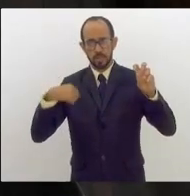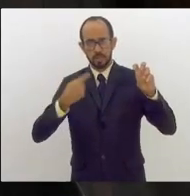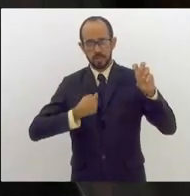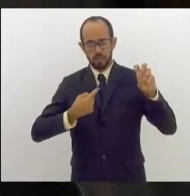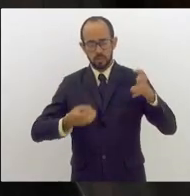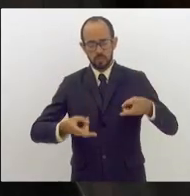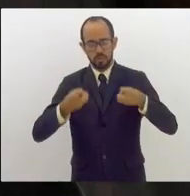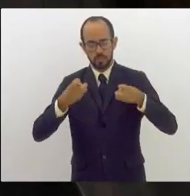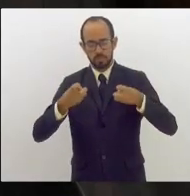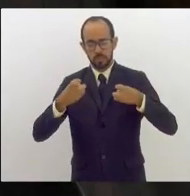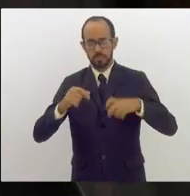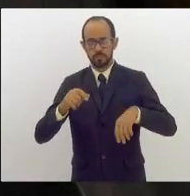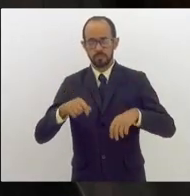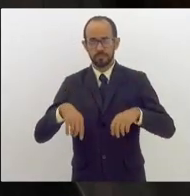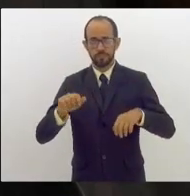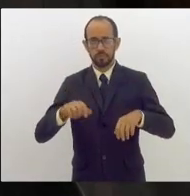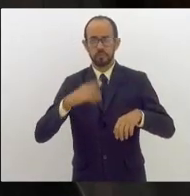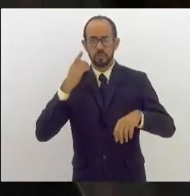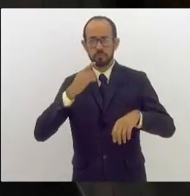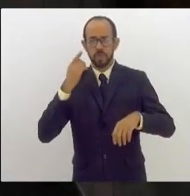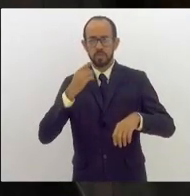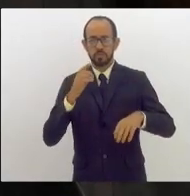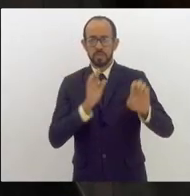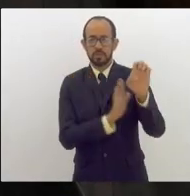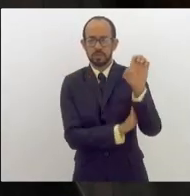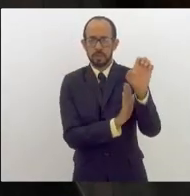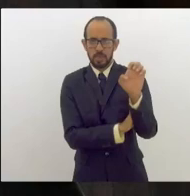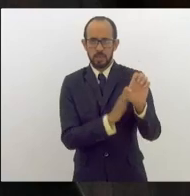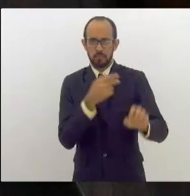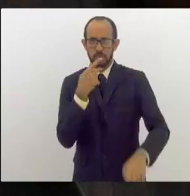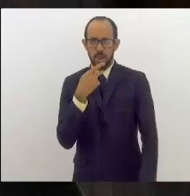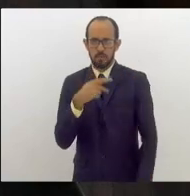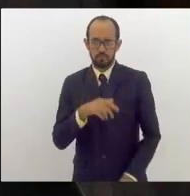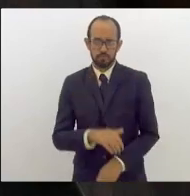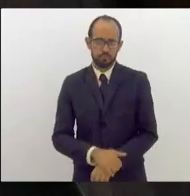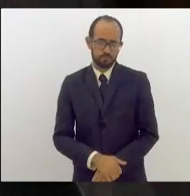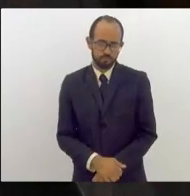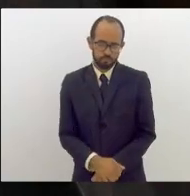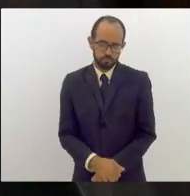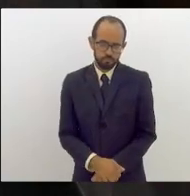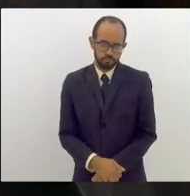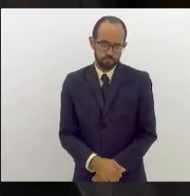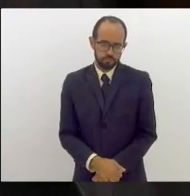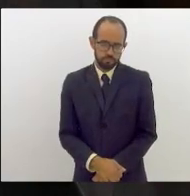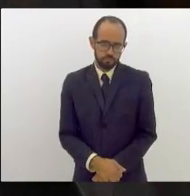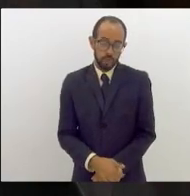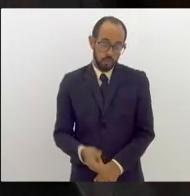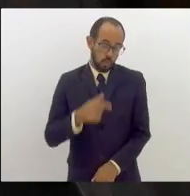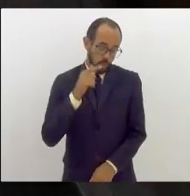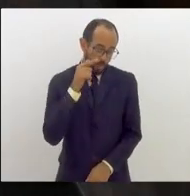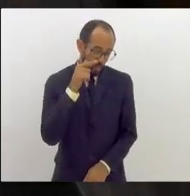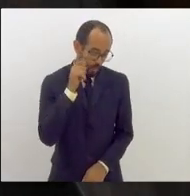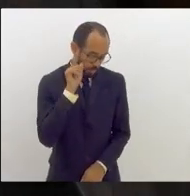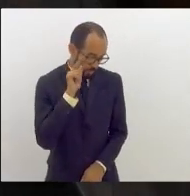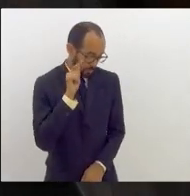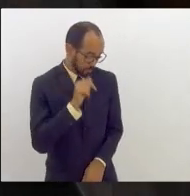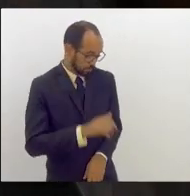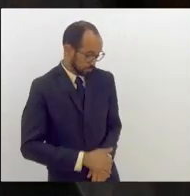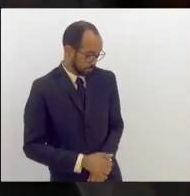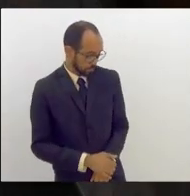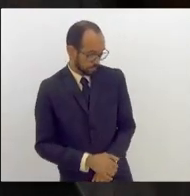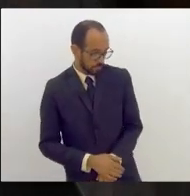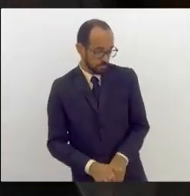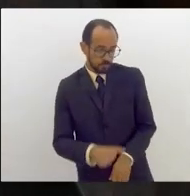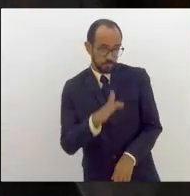os deputados da esquerda manifestando aliás os deputados da esquerda ontem ficaram